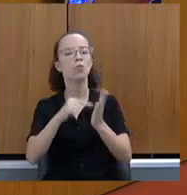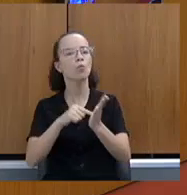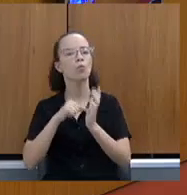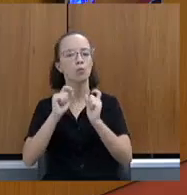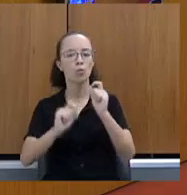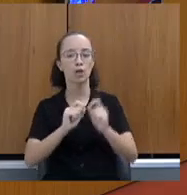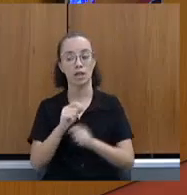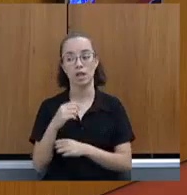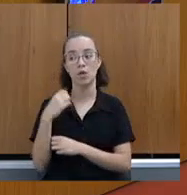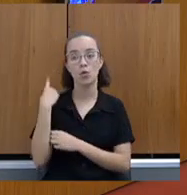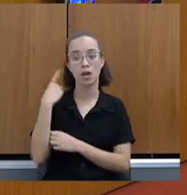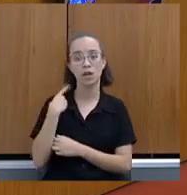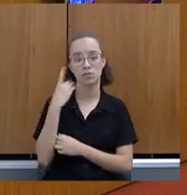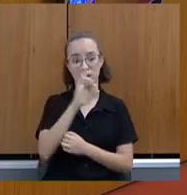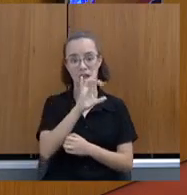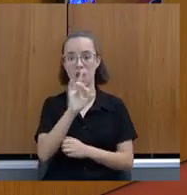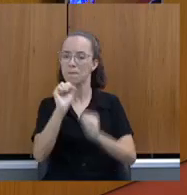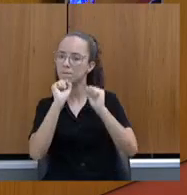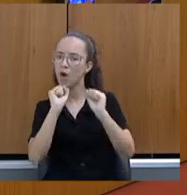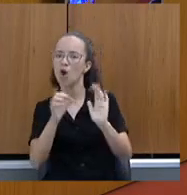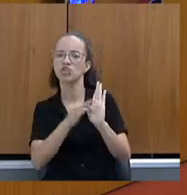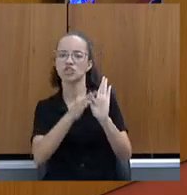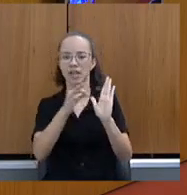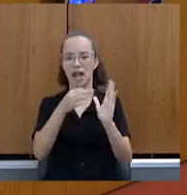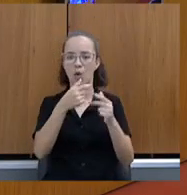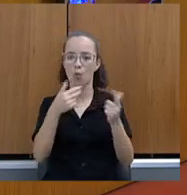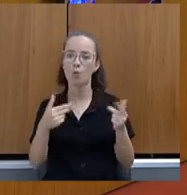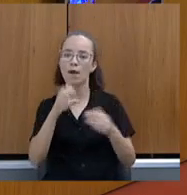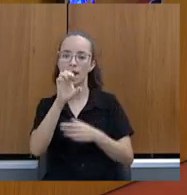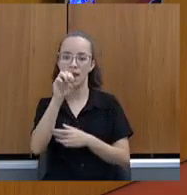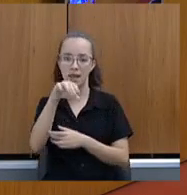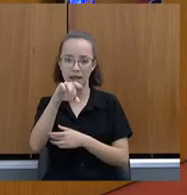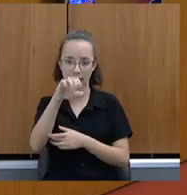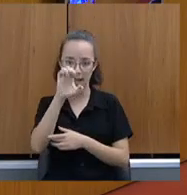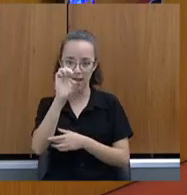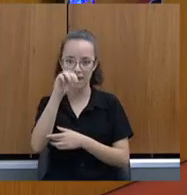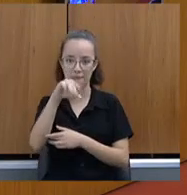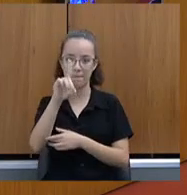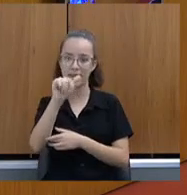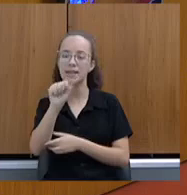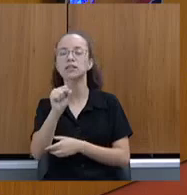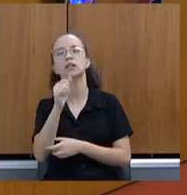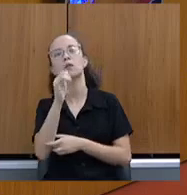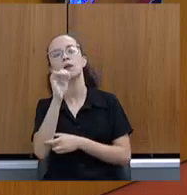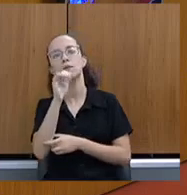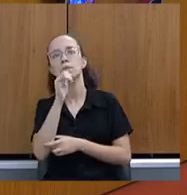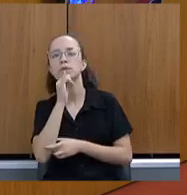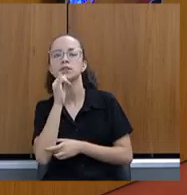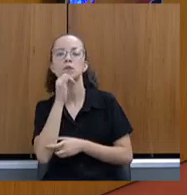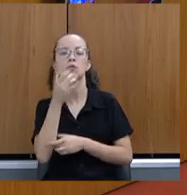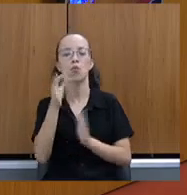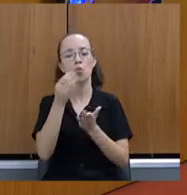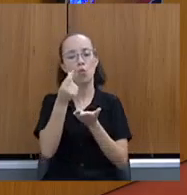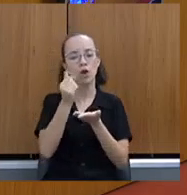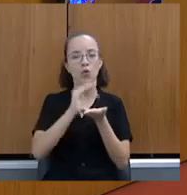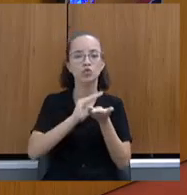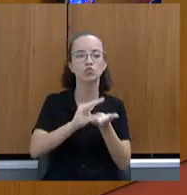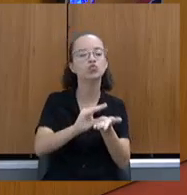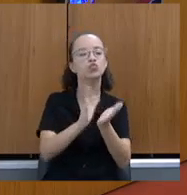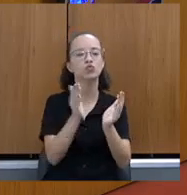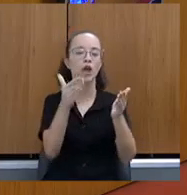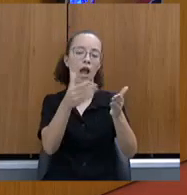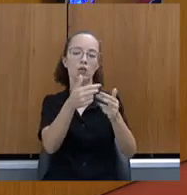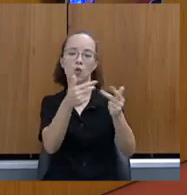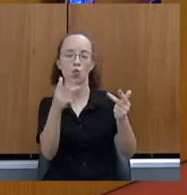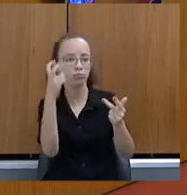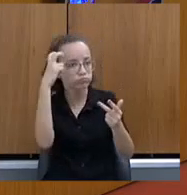parlamentar poderá sim indicar através de emenda parlamentar recurso para determinados eventos na área cultural e na hora de